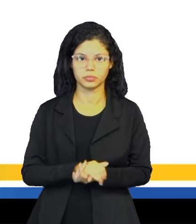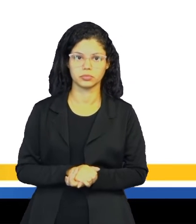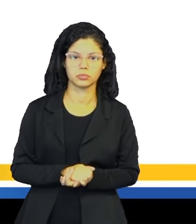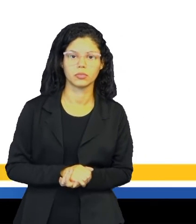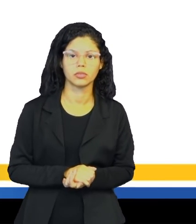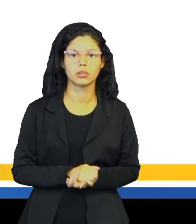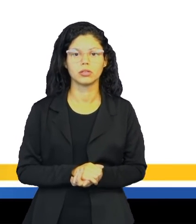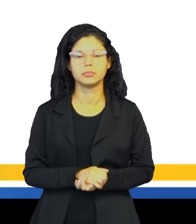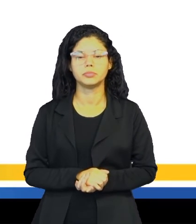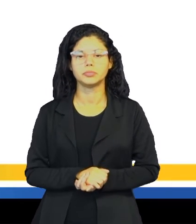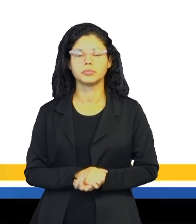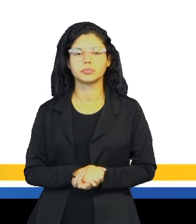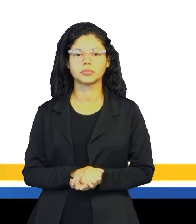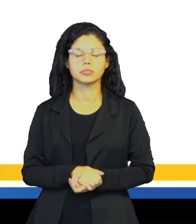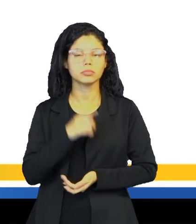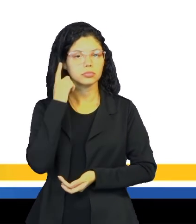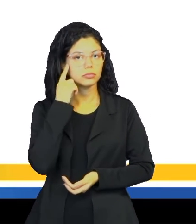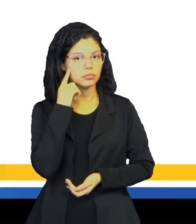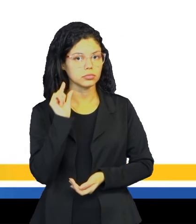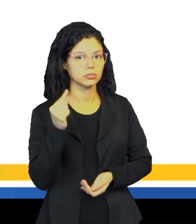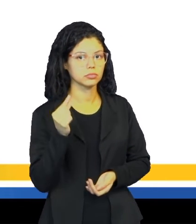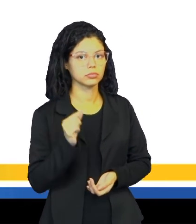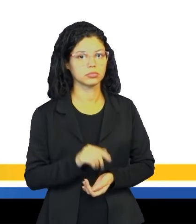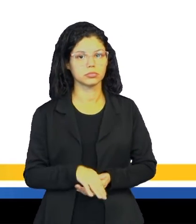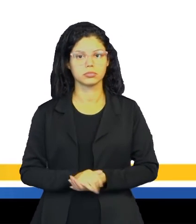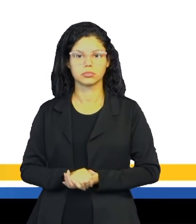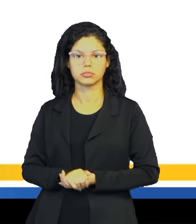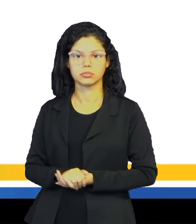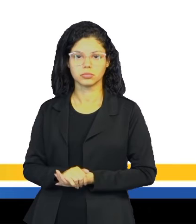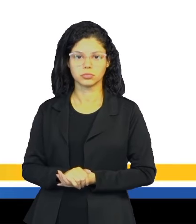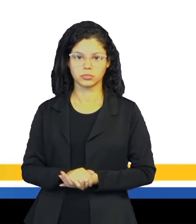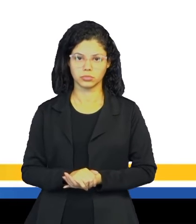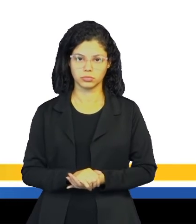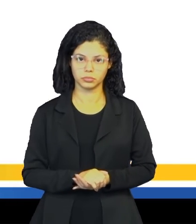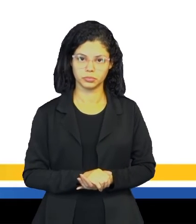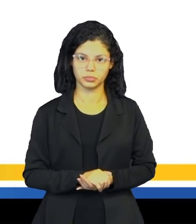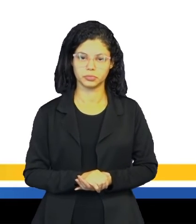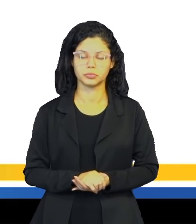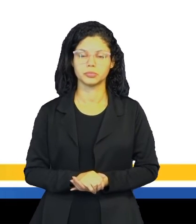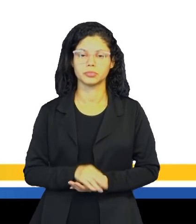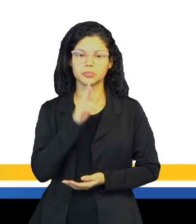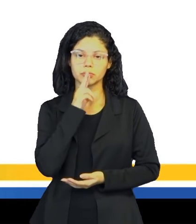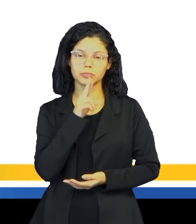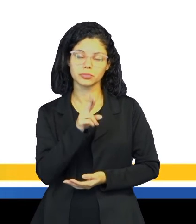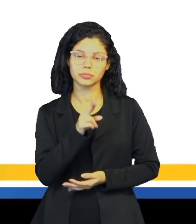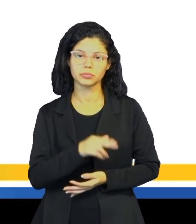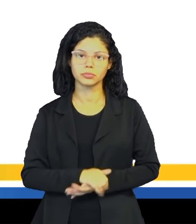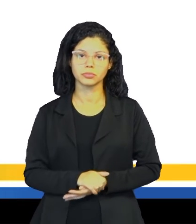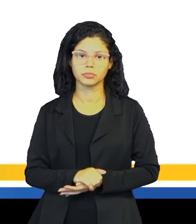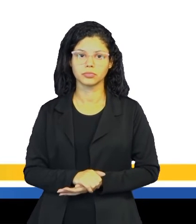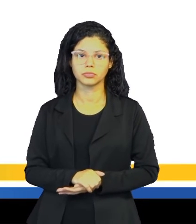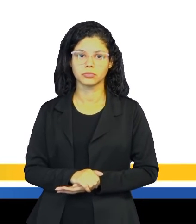subsistência. Pensando aí, refletindo um pouco na resposta.